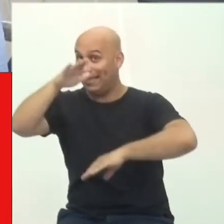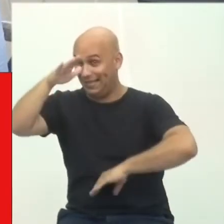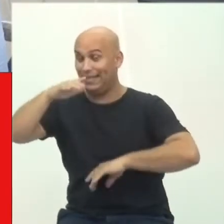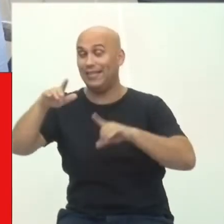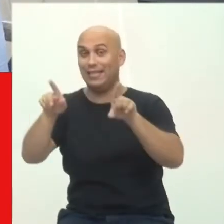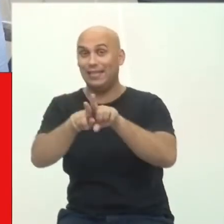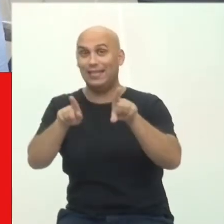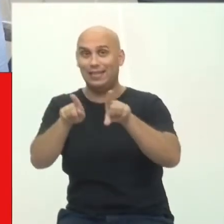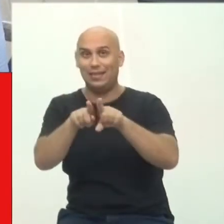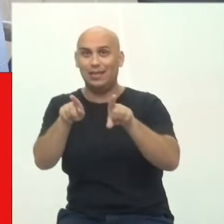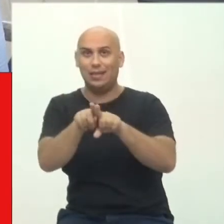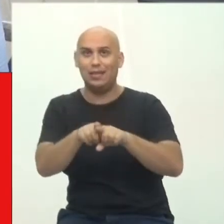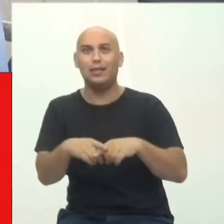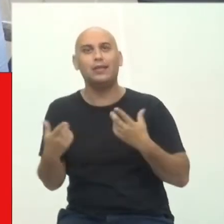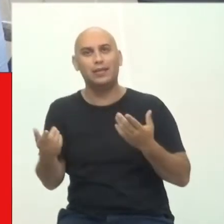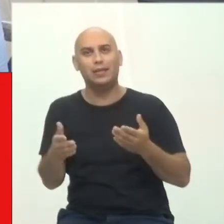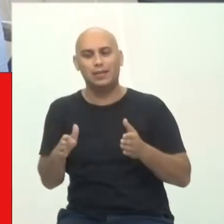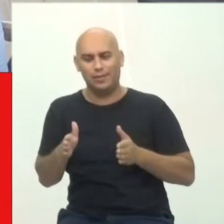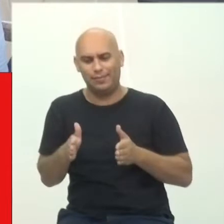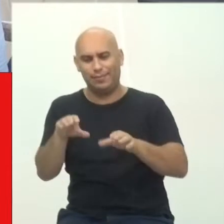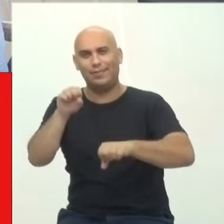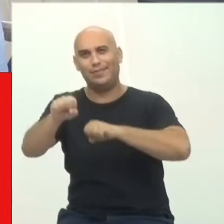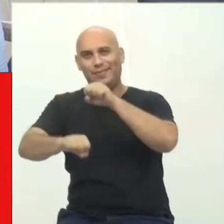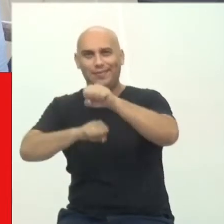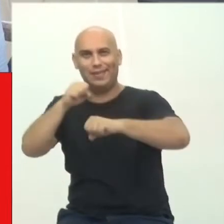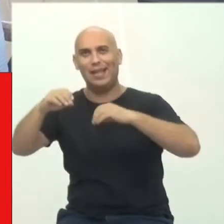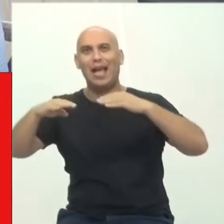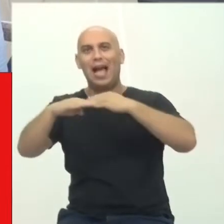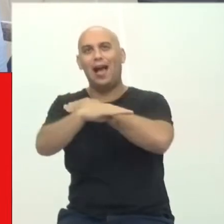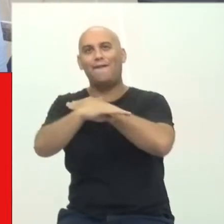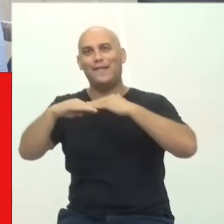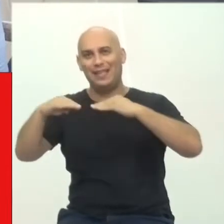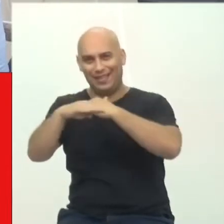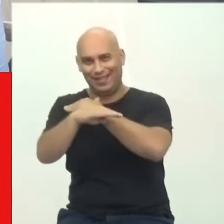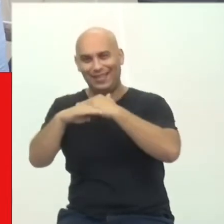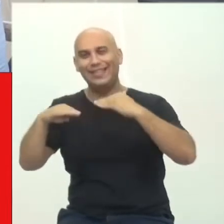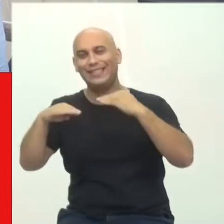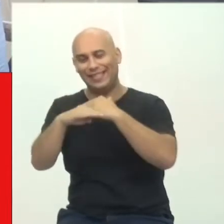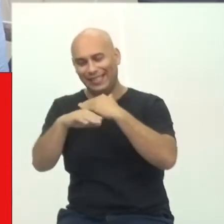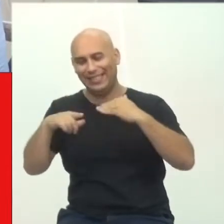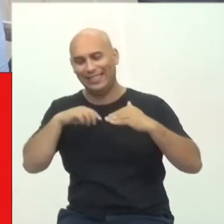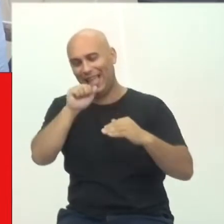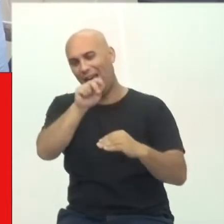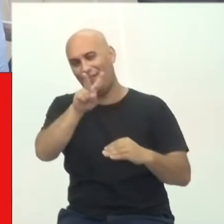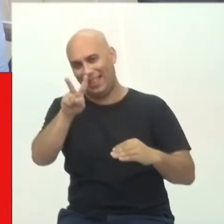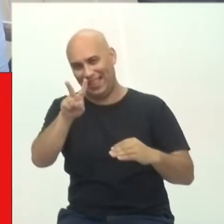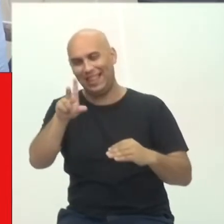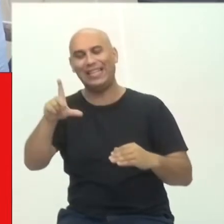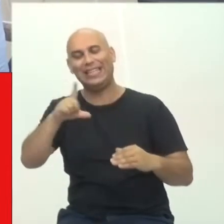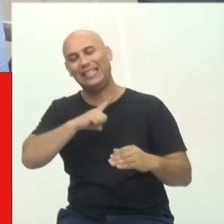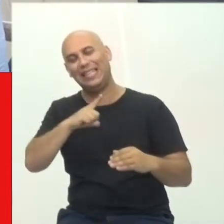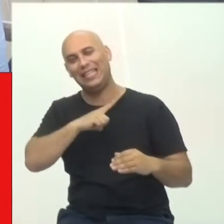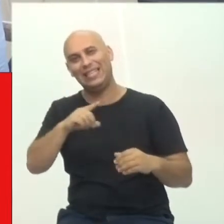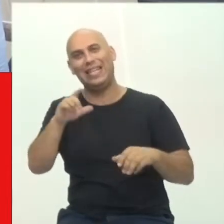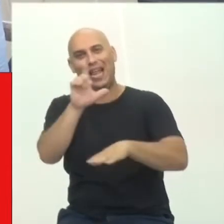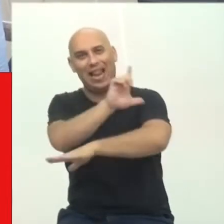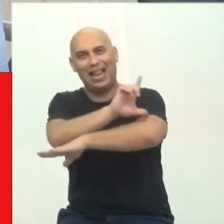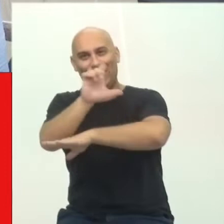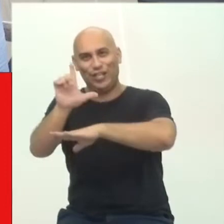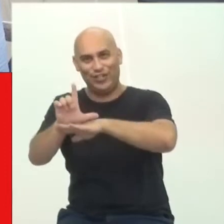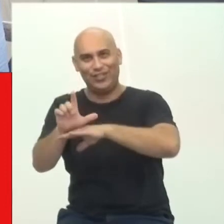ciclovia bem no meio também daquela avenida que existe ali. E justamente onde